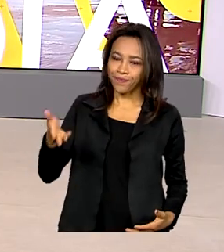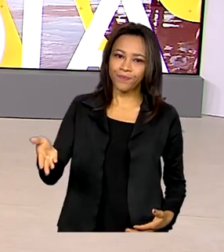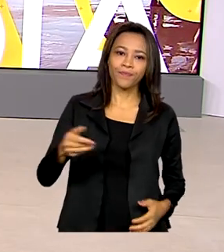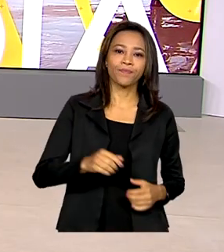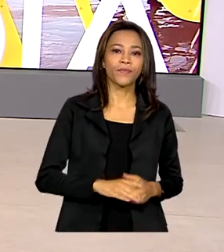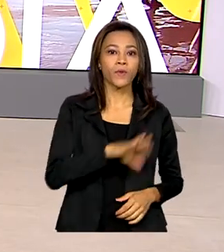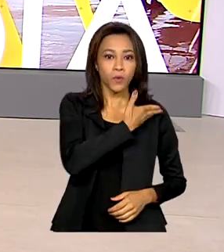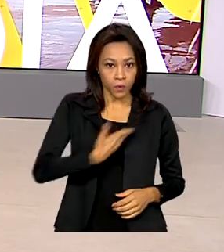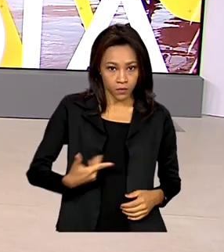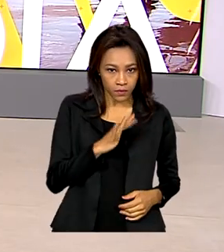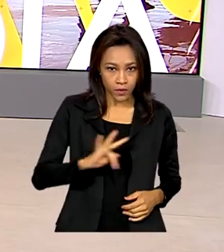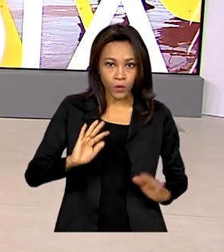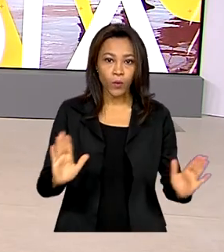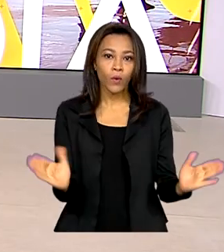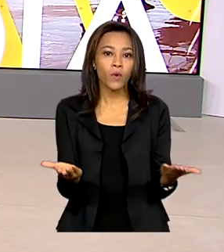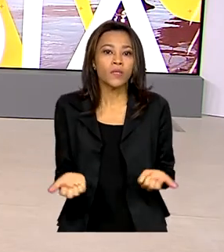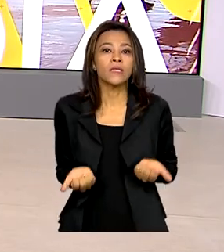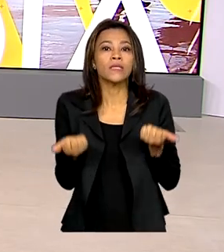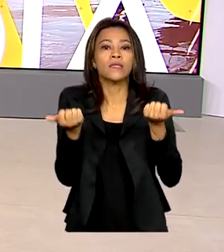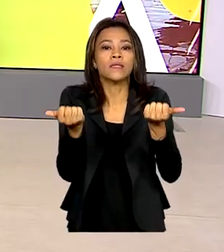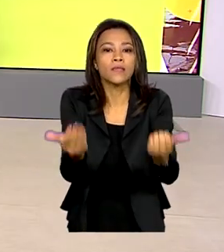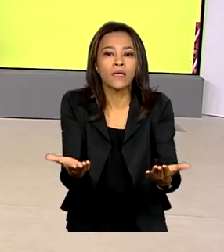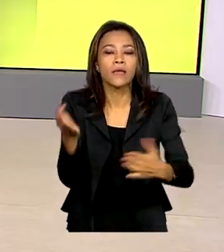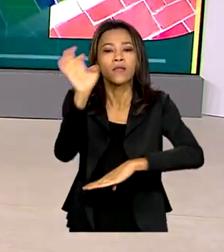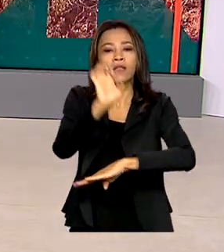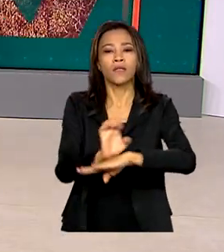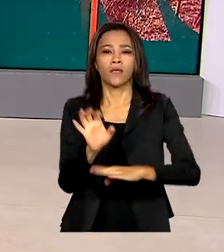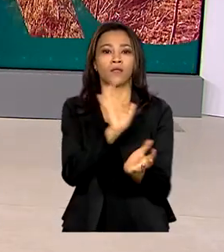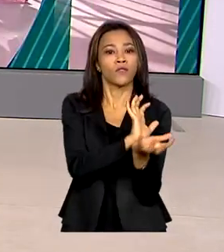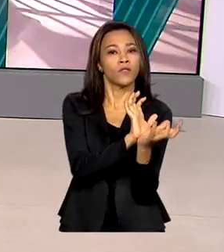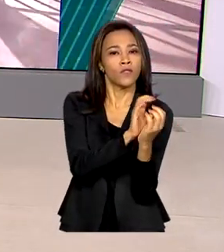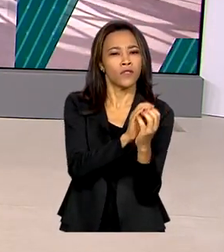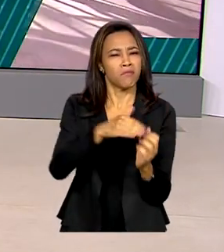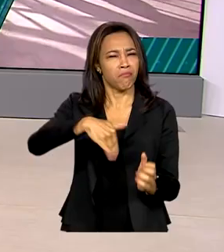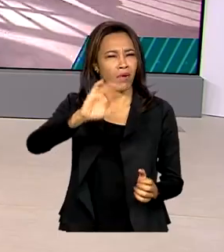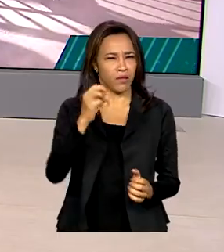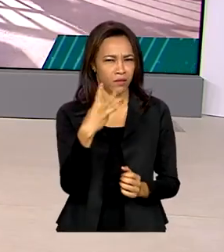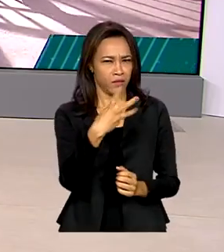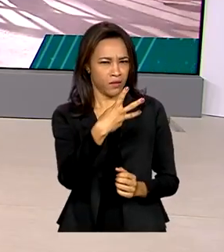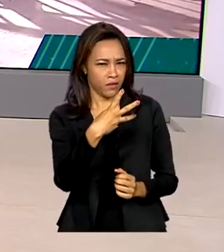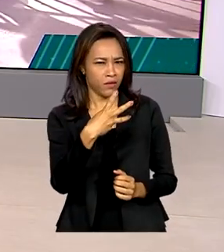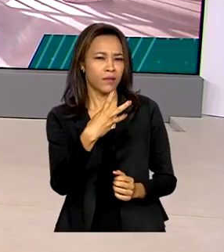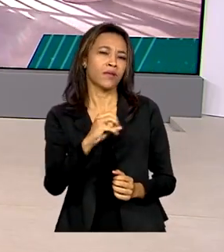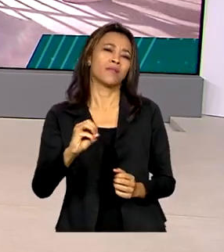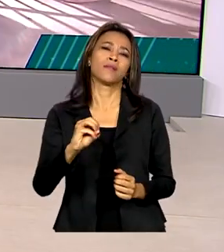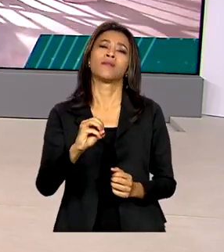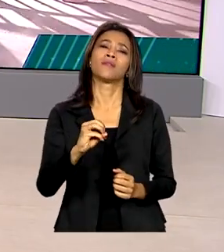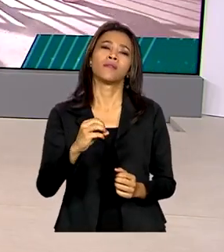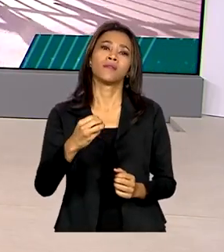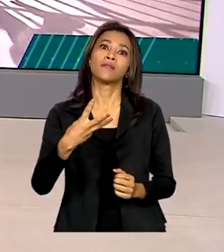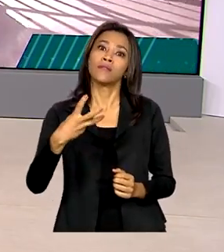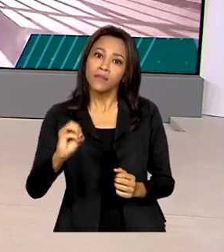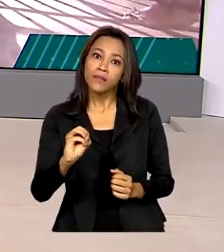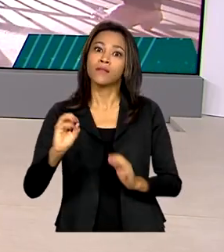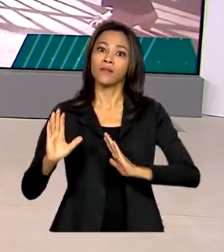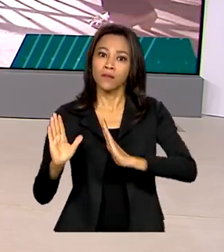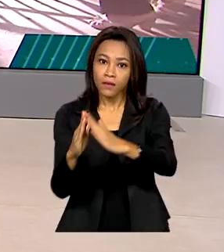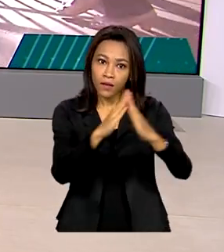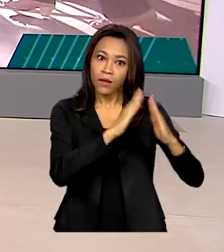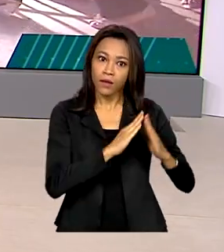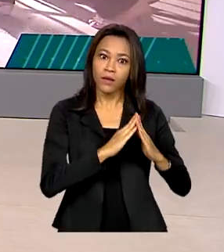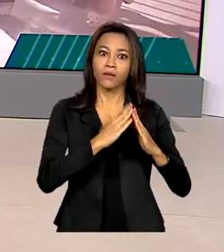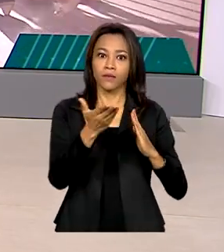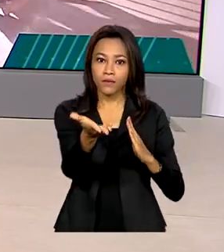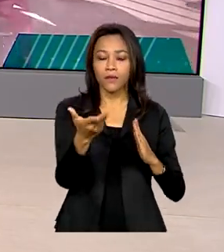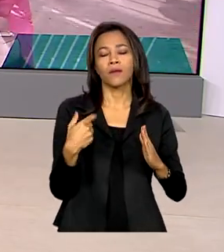O governo federal entrega hoje em Recife mais de 330 moradias do programa Minha Casa Minha Vida. Quem está lá e traz